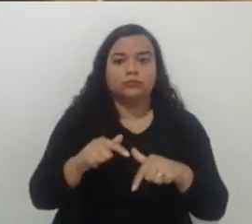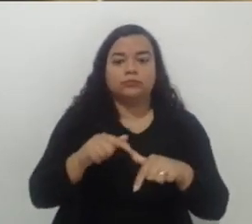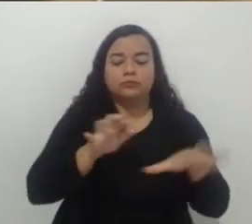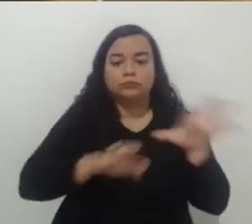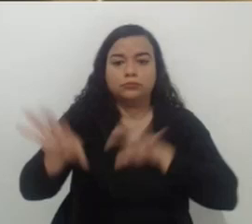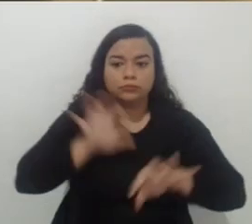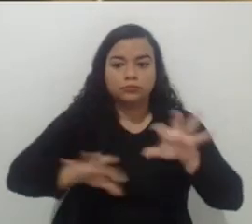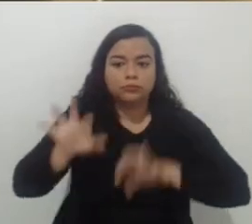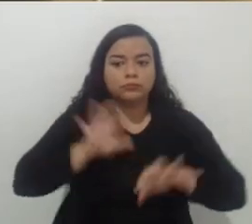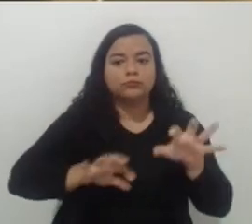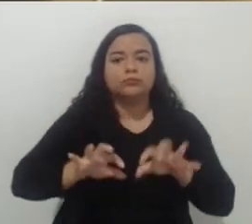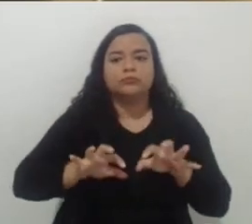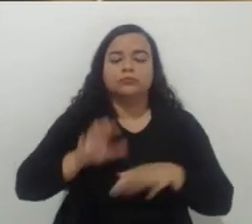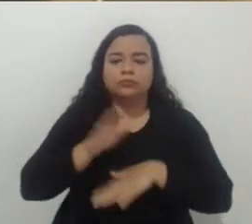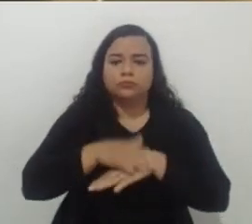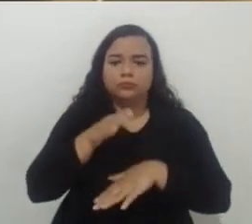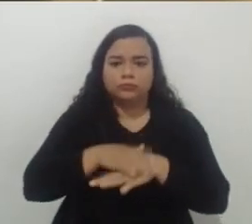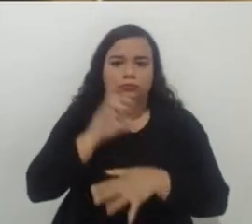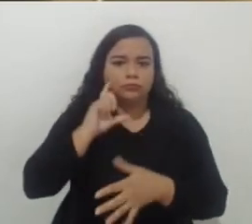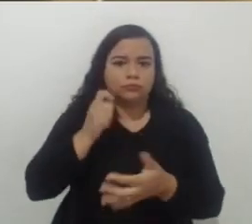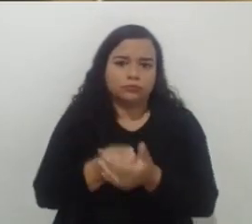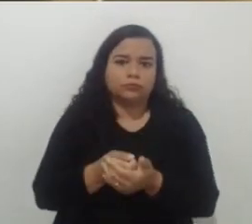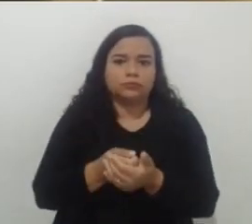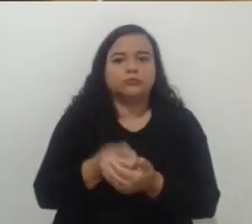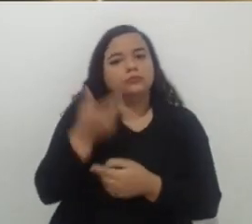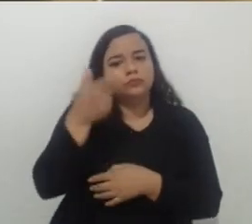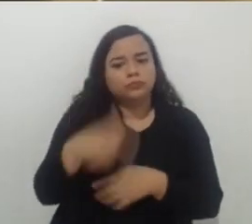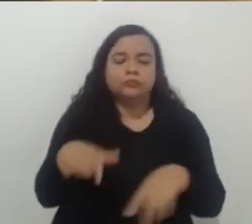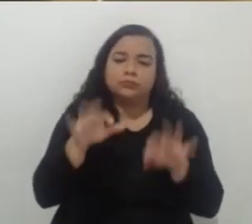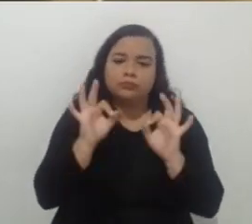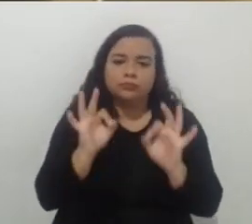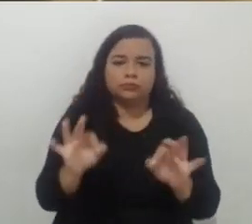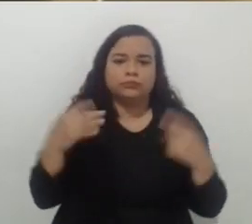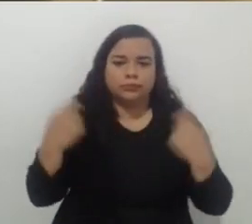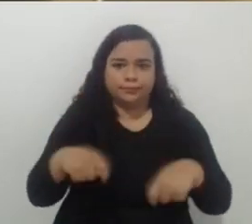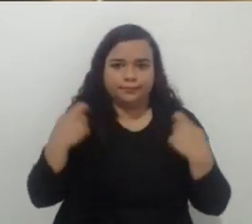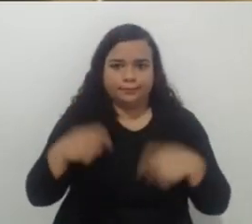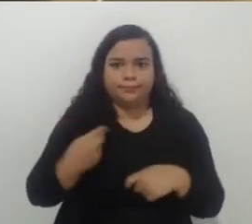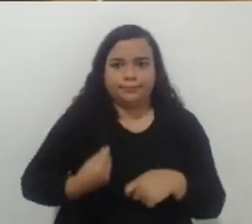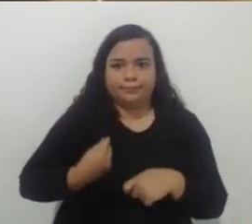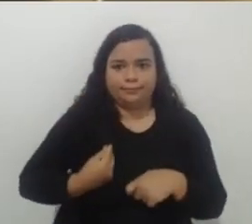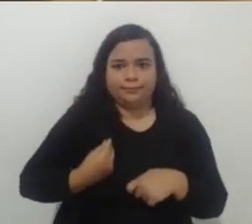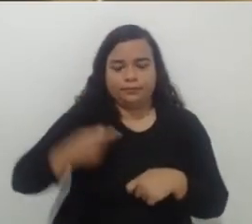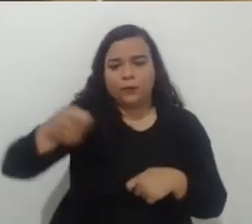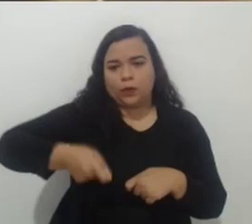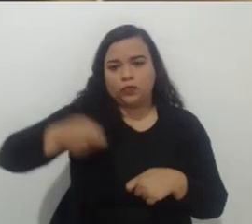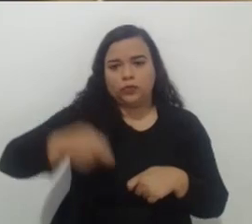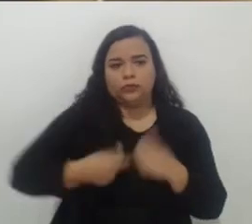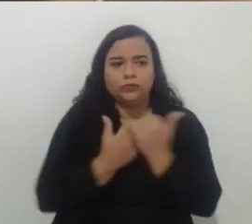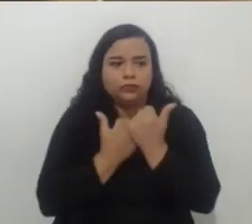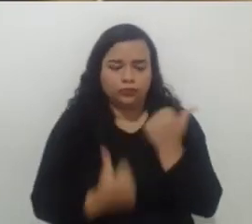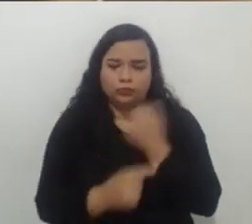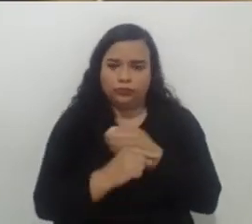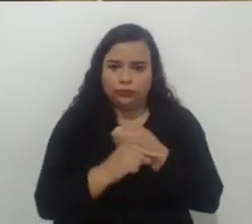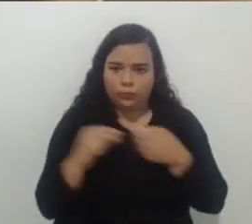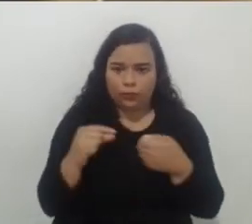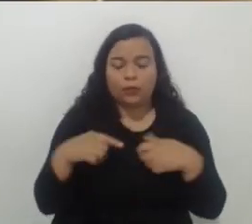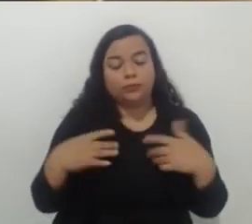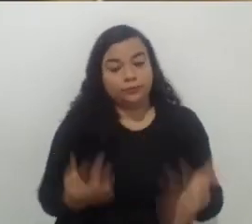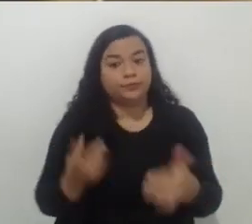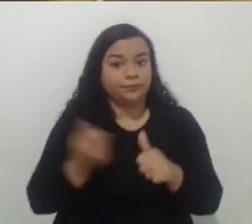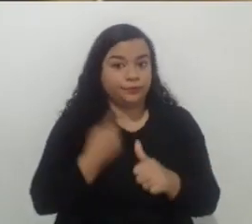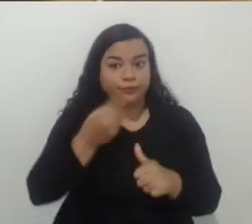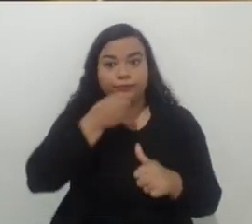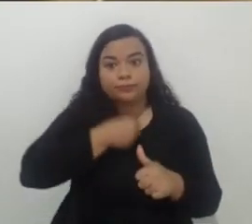vez, reafirma a necessidade de ela constar na condição de autoridade coautora. Na primeira oportunidade que esse